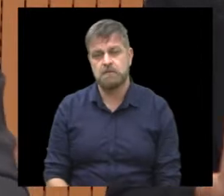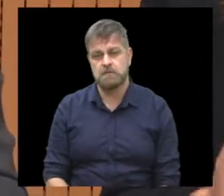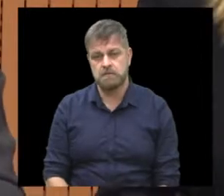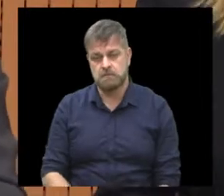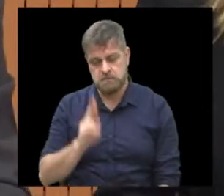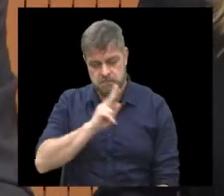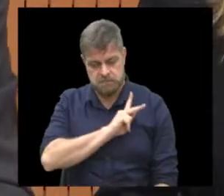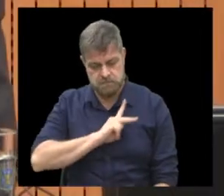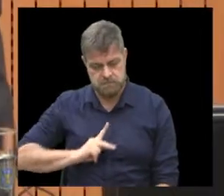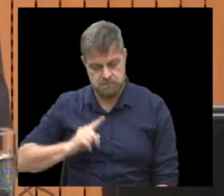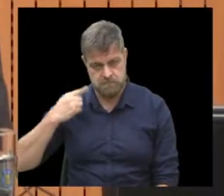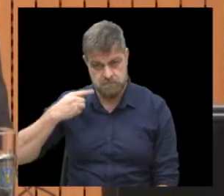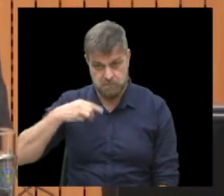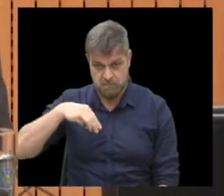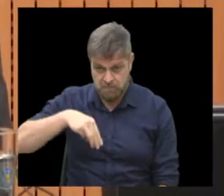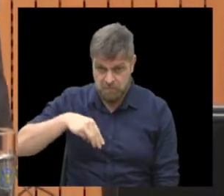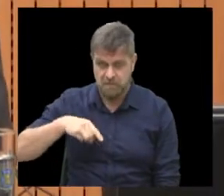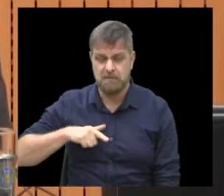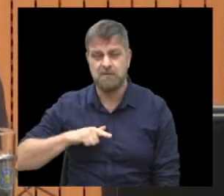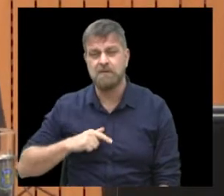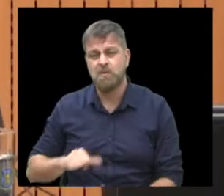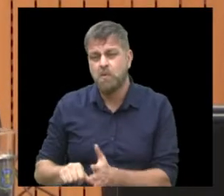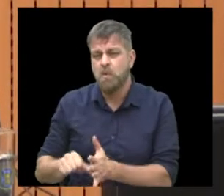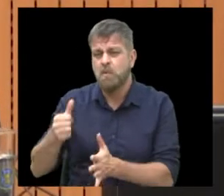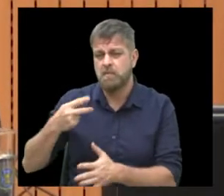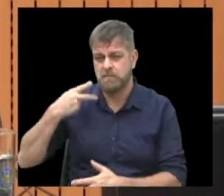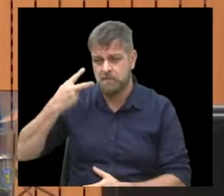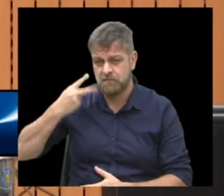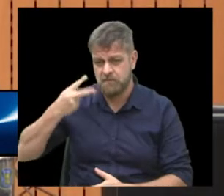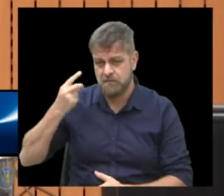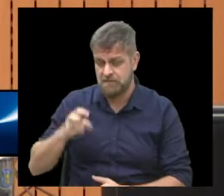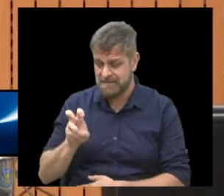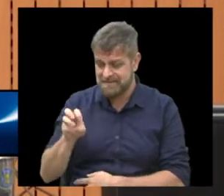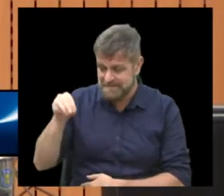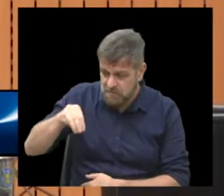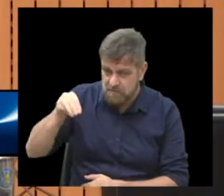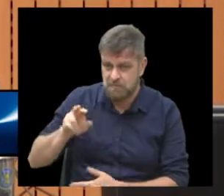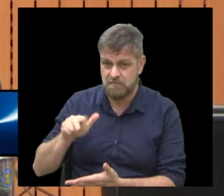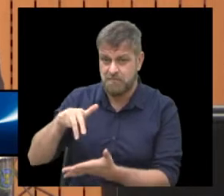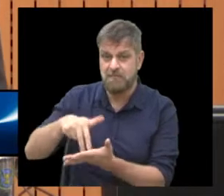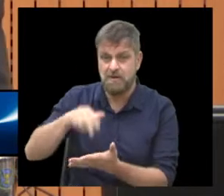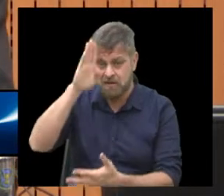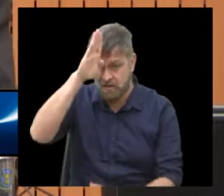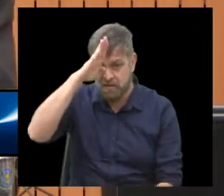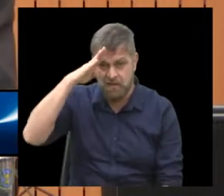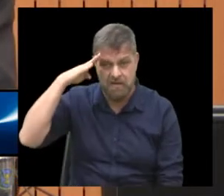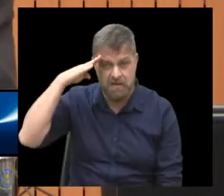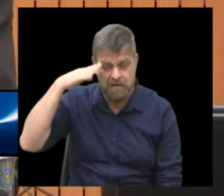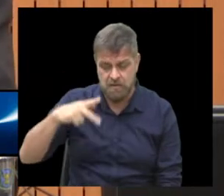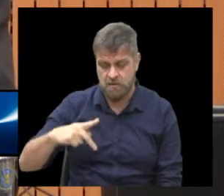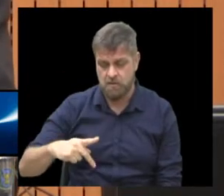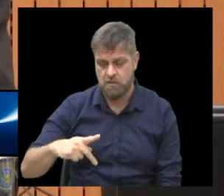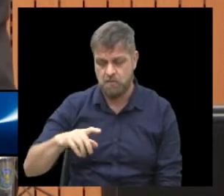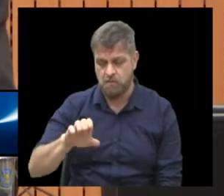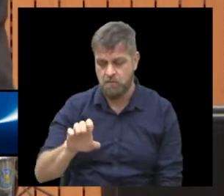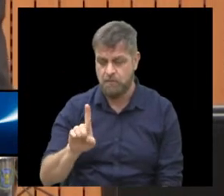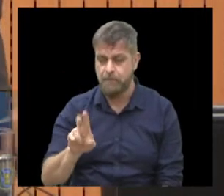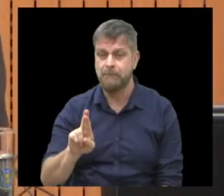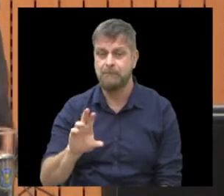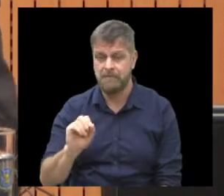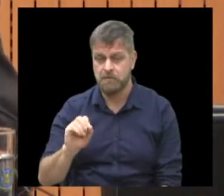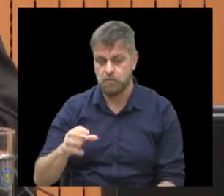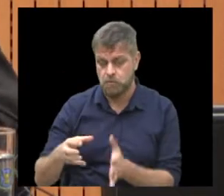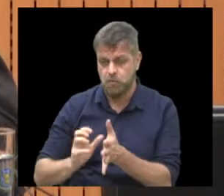presidente, doutor Marcos Bernardelli, o vereador inscrito no pequeno expediente é o vereador Pedro Tourinho, do Partido dos